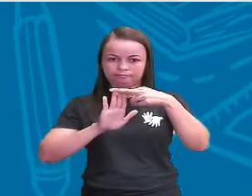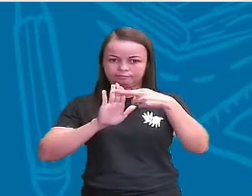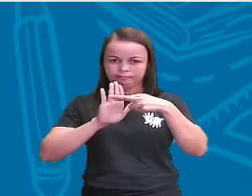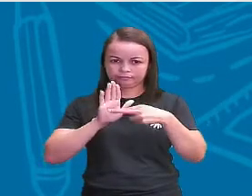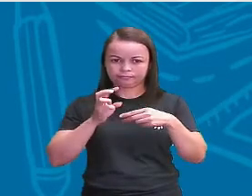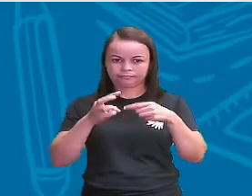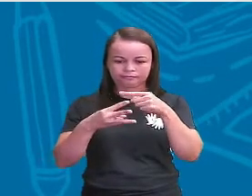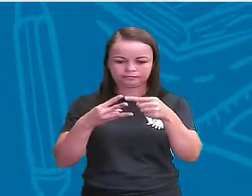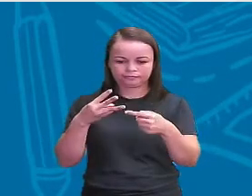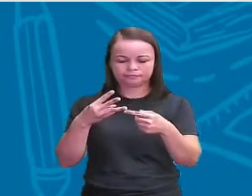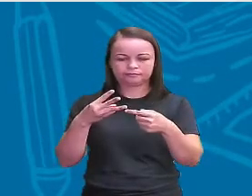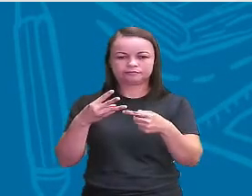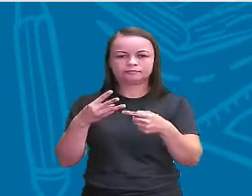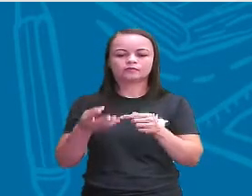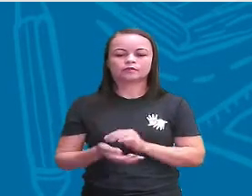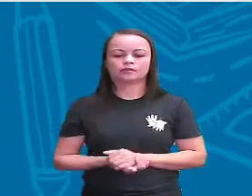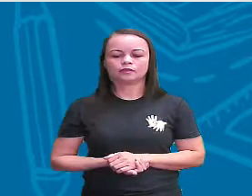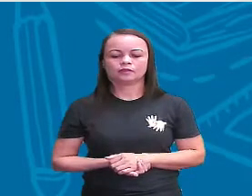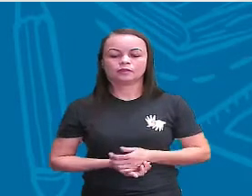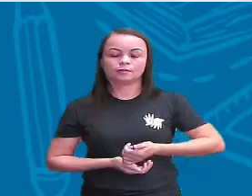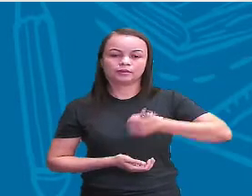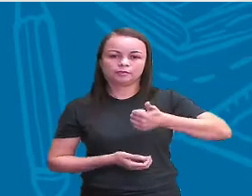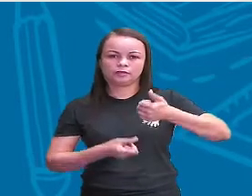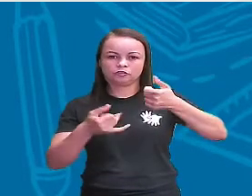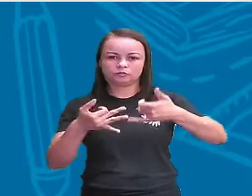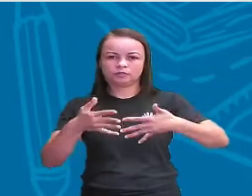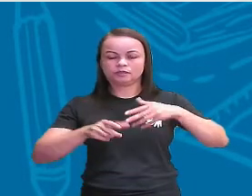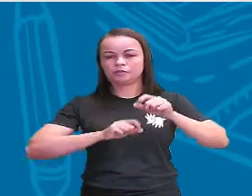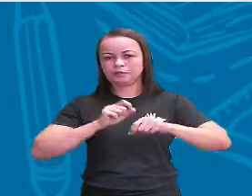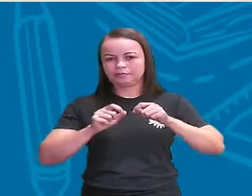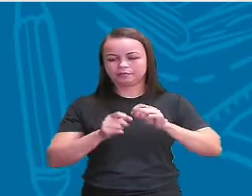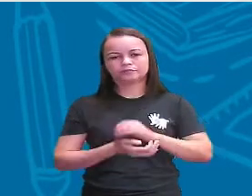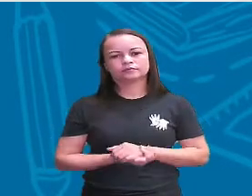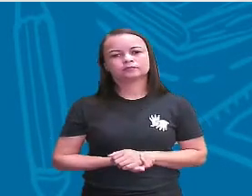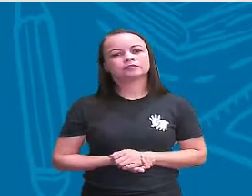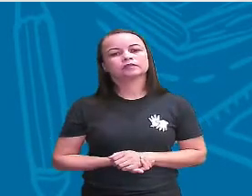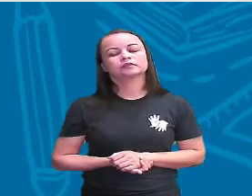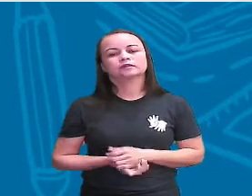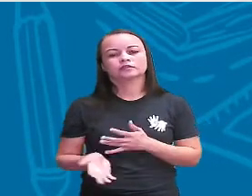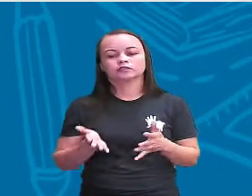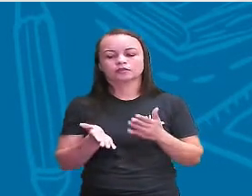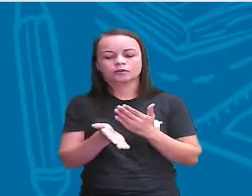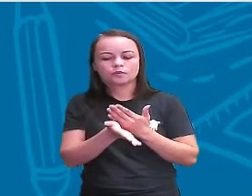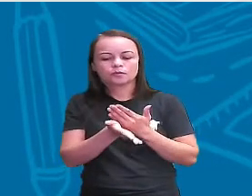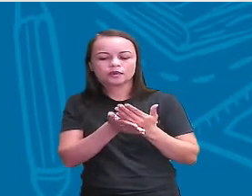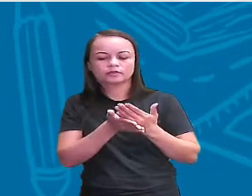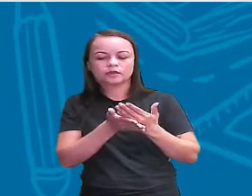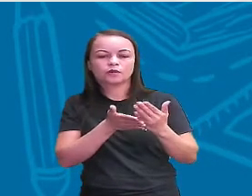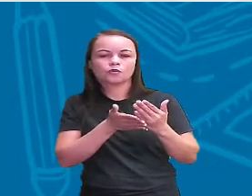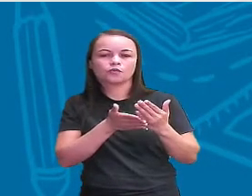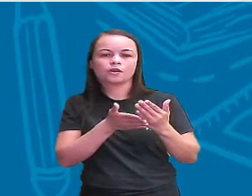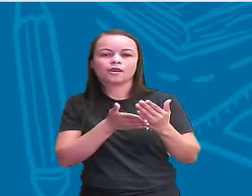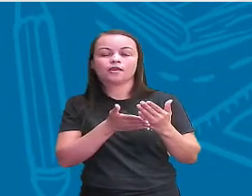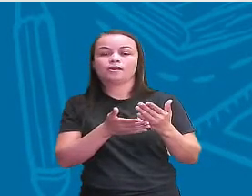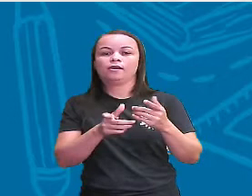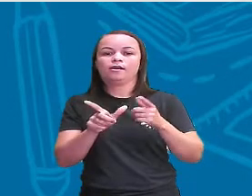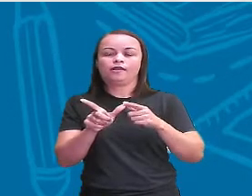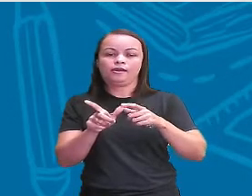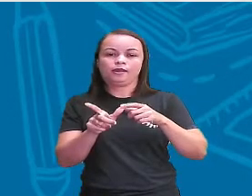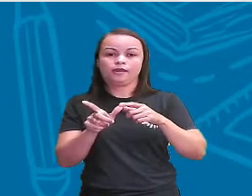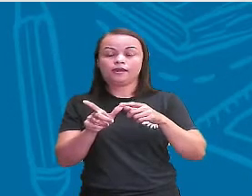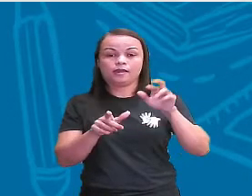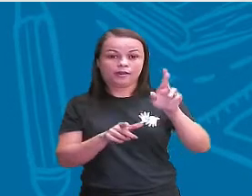regrinhas. Nessas três regrinhas, a primeira diz o seguinte: diz que o R inicial, ele tem um som